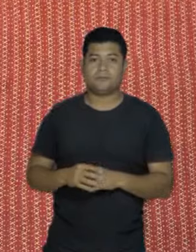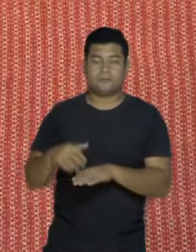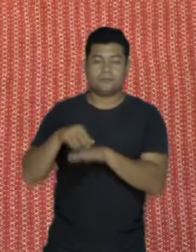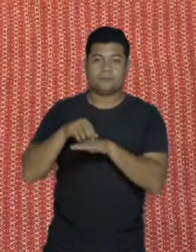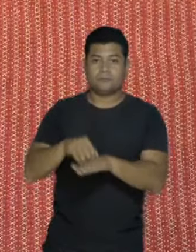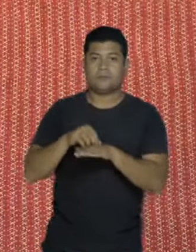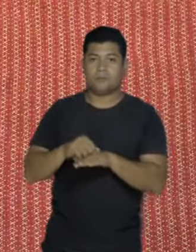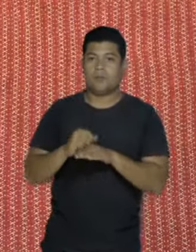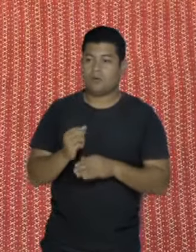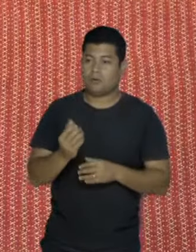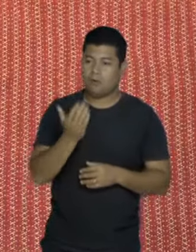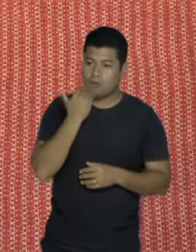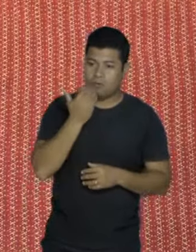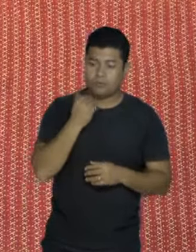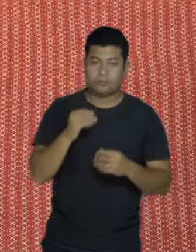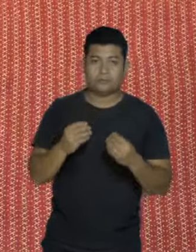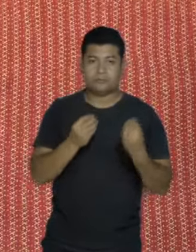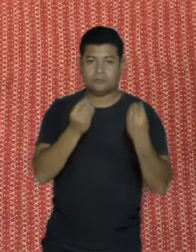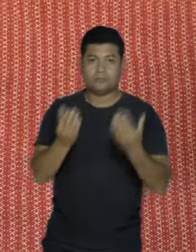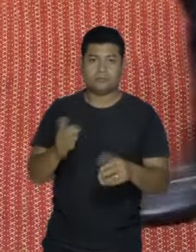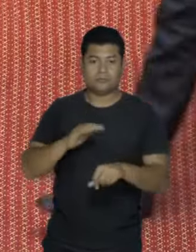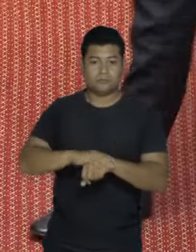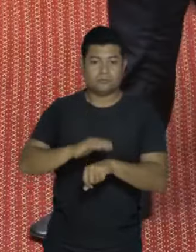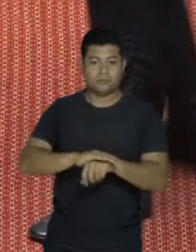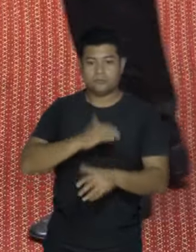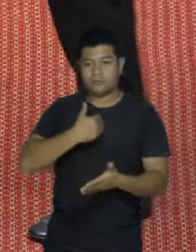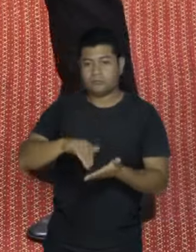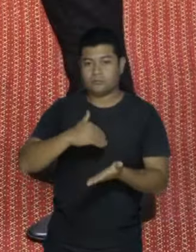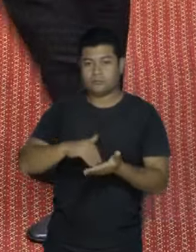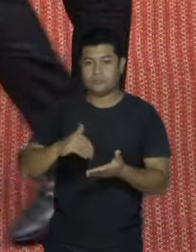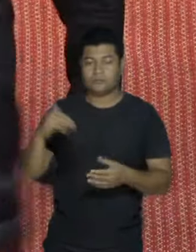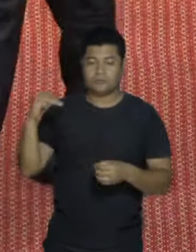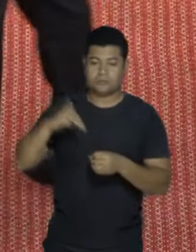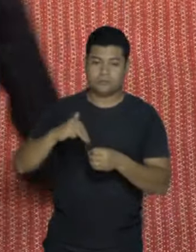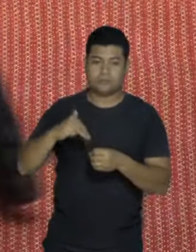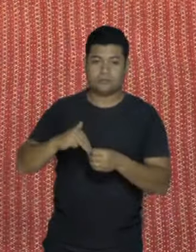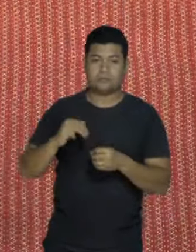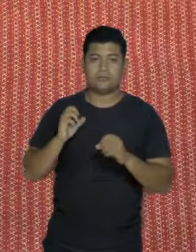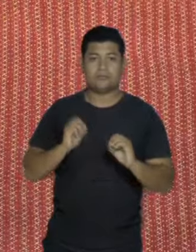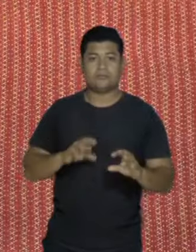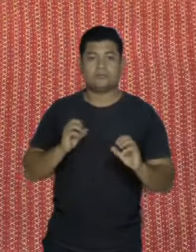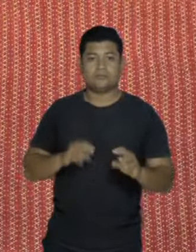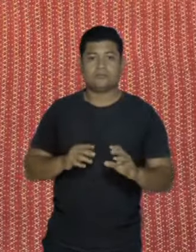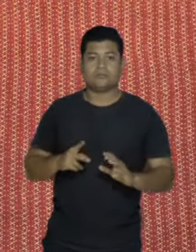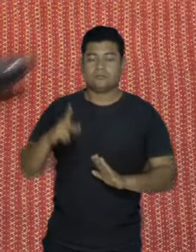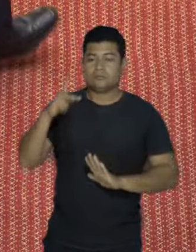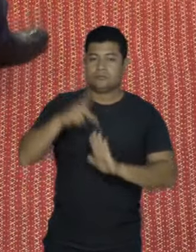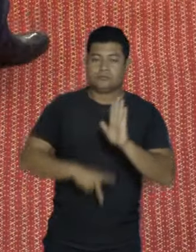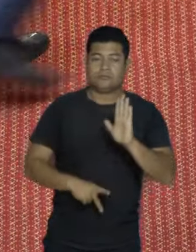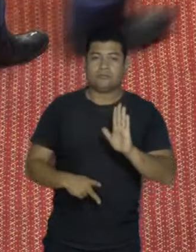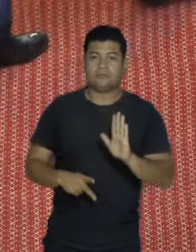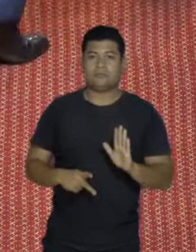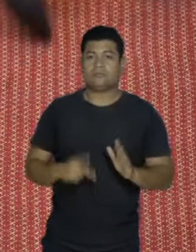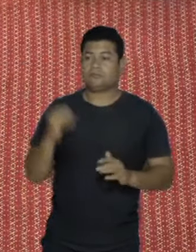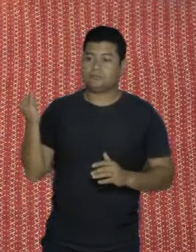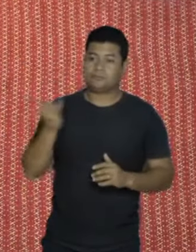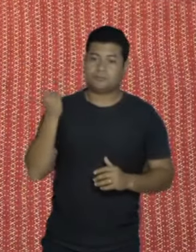almoço oferecidos pela Secretaria Municipal de Educação este projeto é de uma